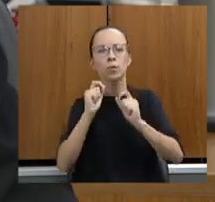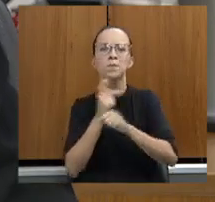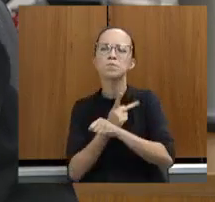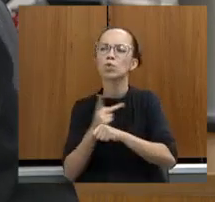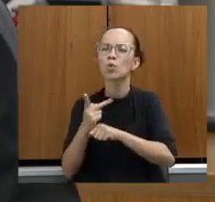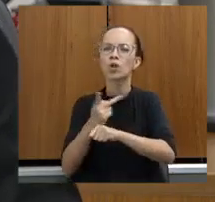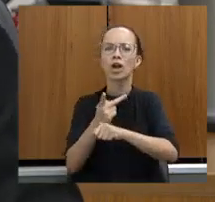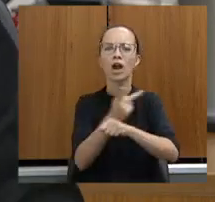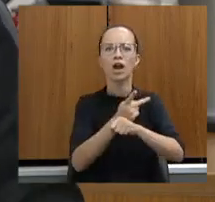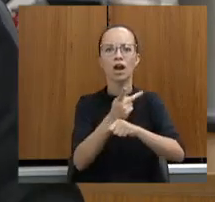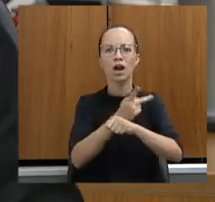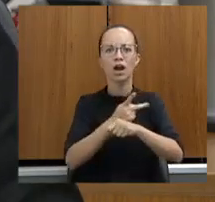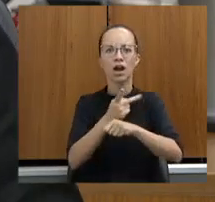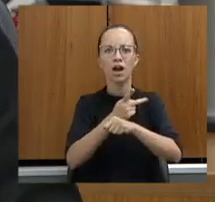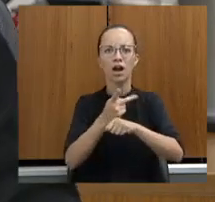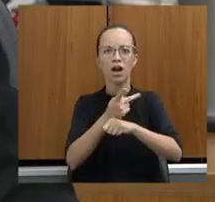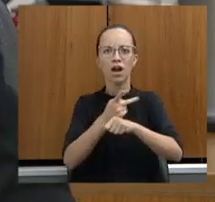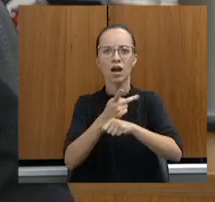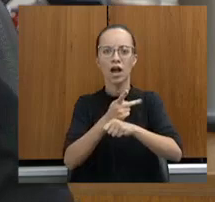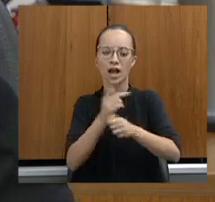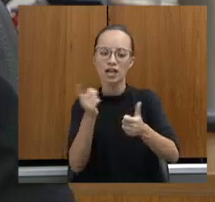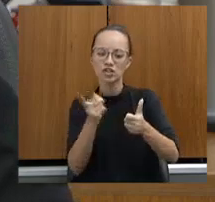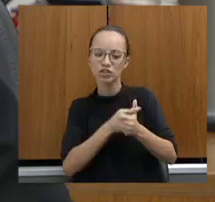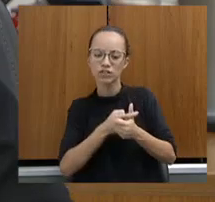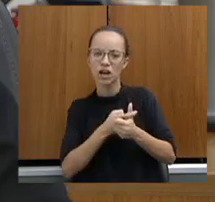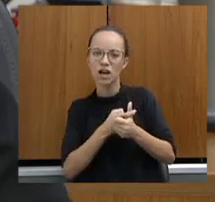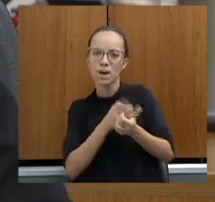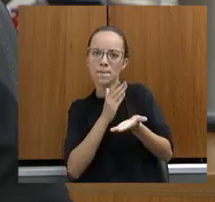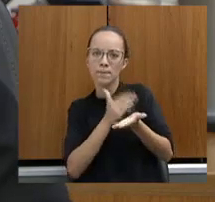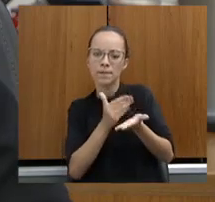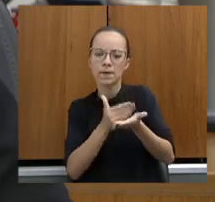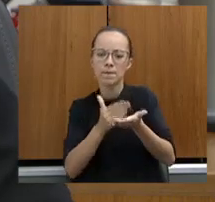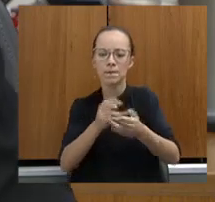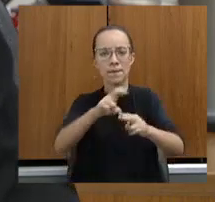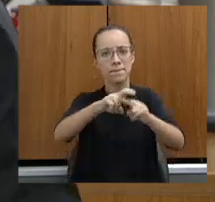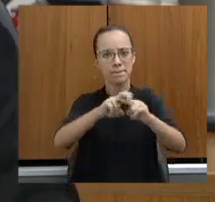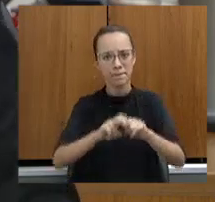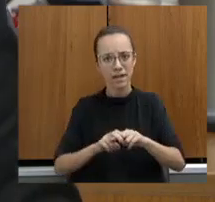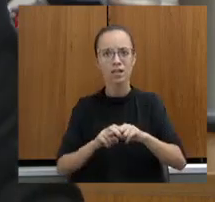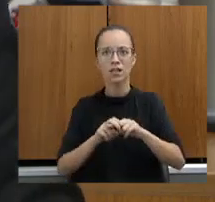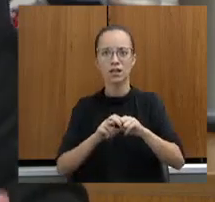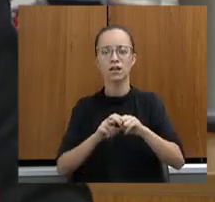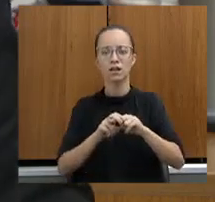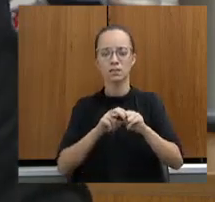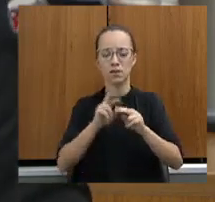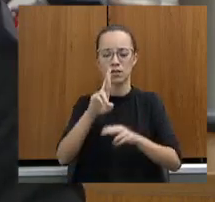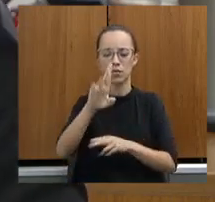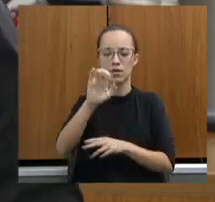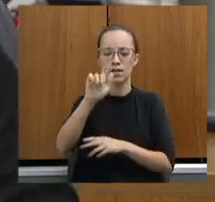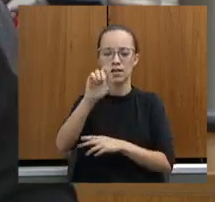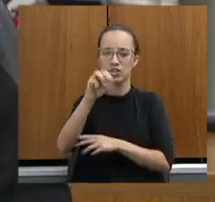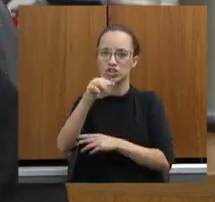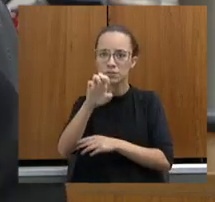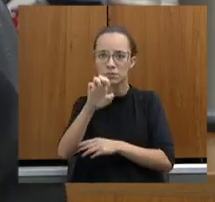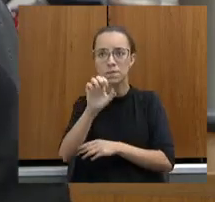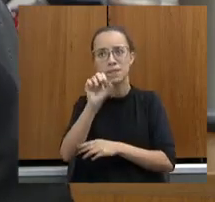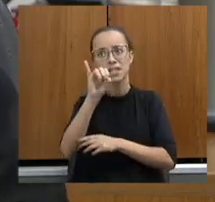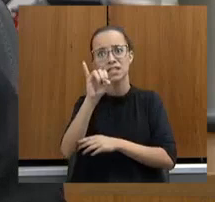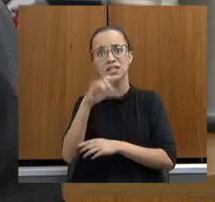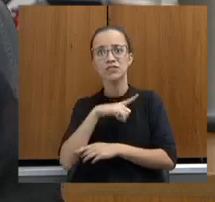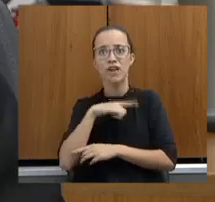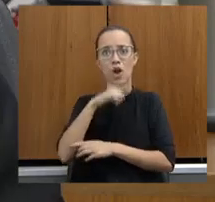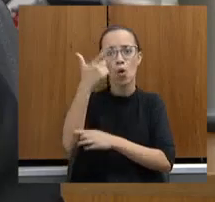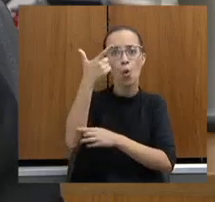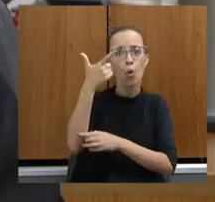efetivamente o equacionamento da dívida através do regime de recuperação fiscal mas se tivermos outra alternativa